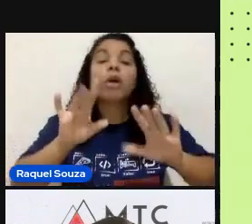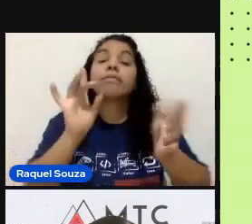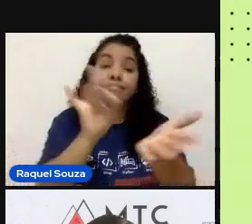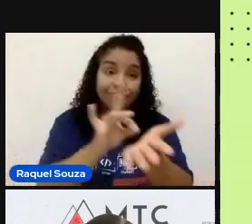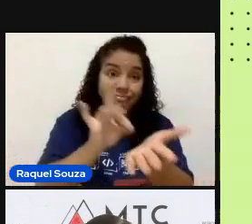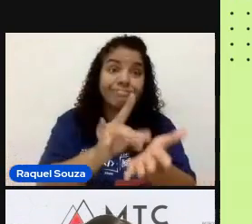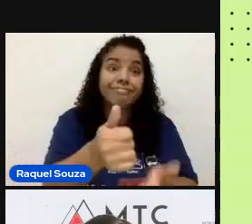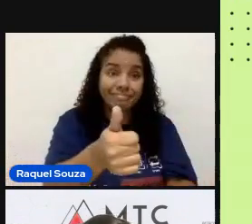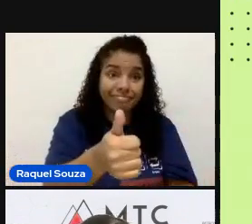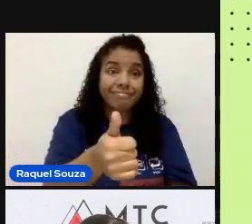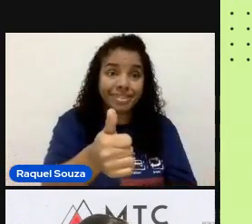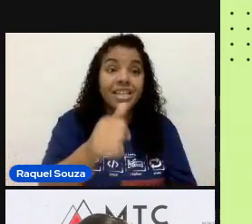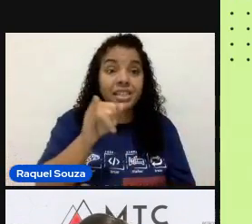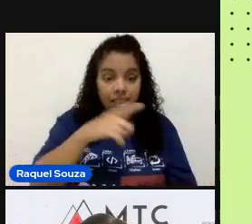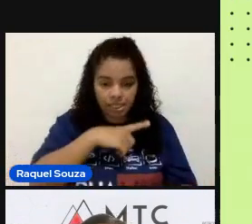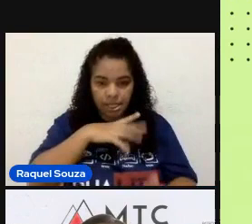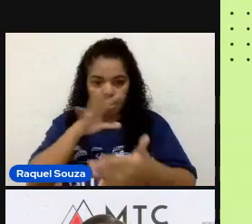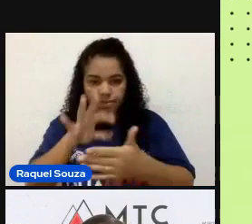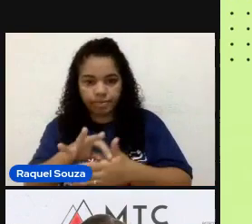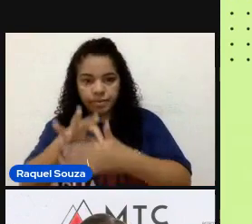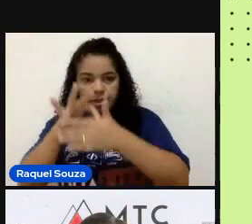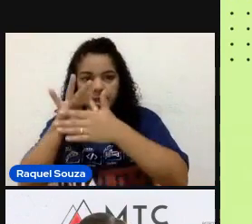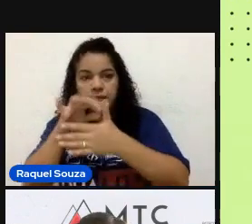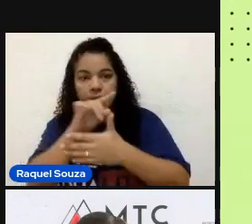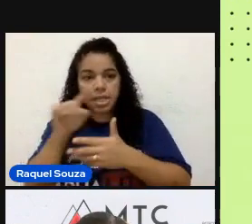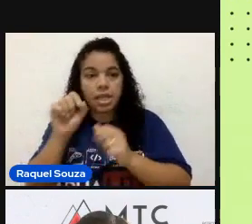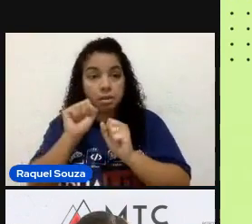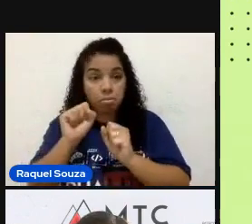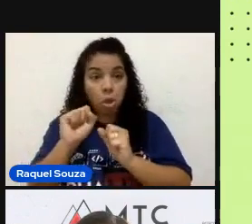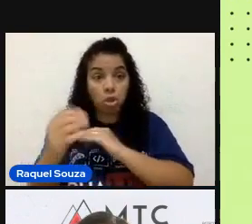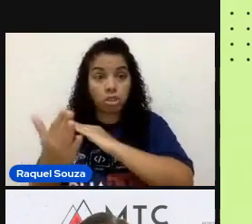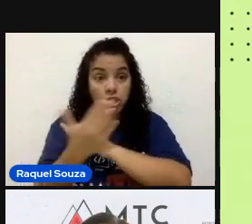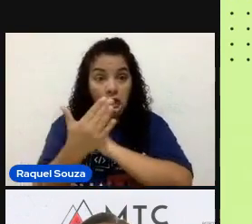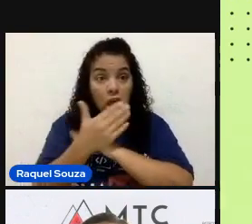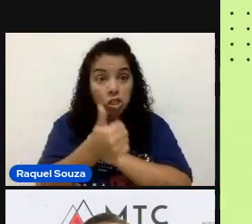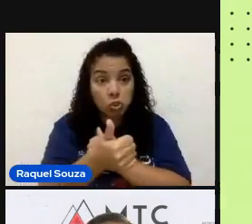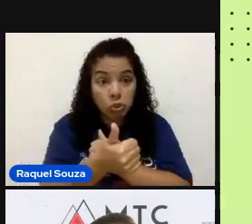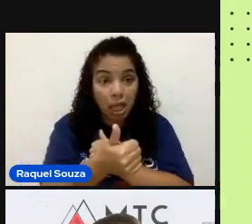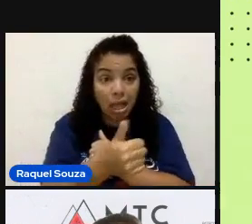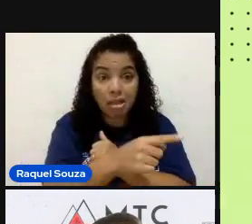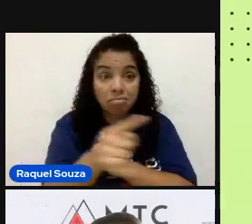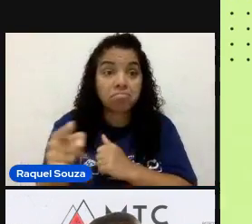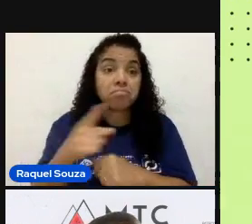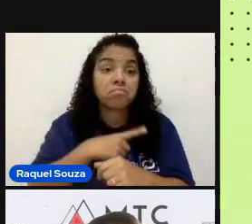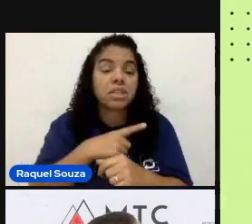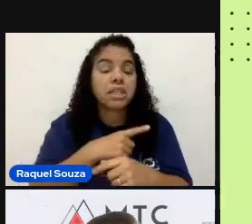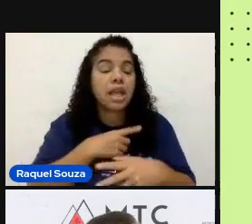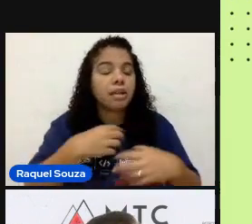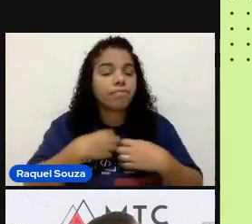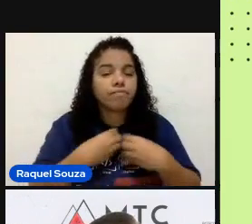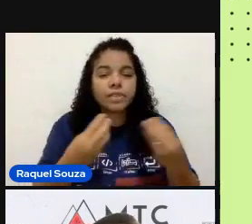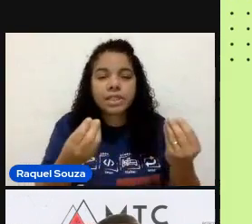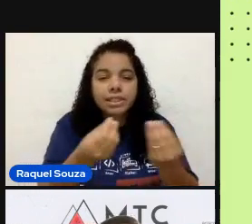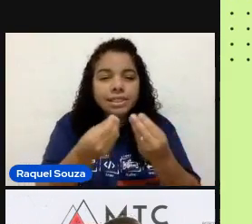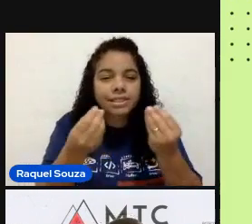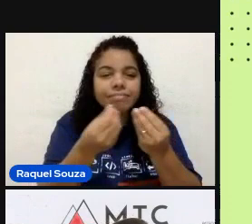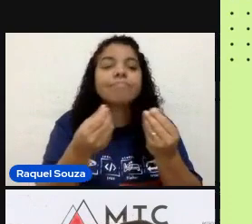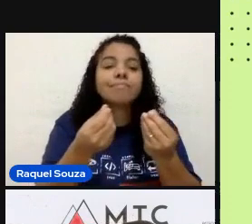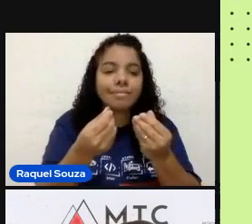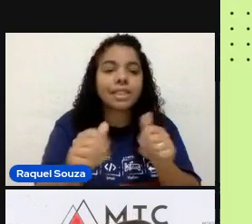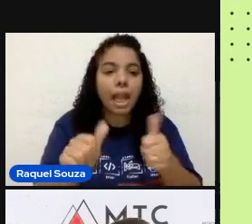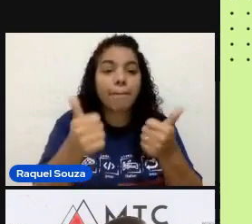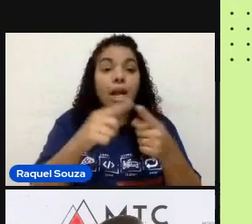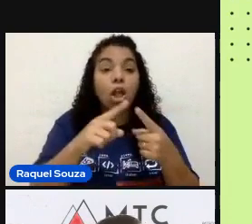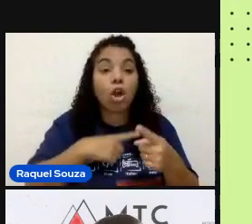você tiver uma liderança que ainda possa te ajudar nisso, que tenha sensibilidade, é melhor ainda. Quando eu perdi